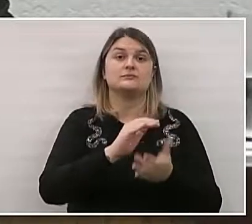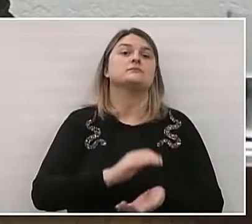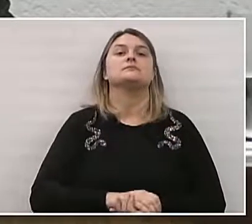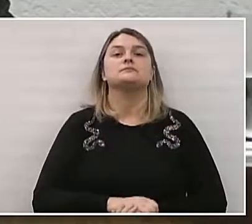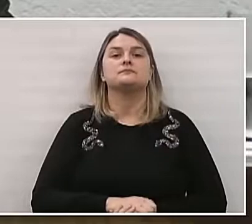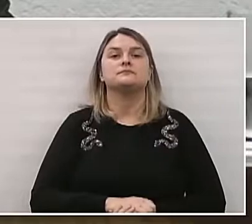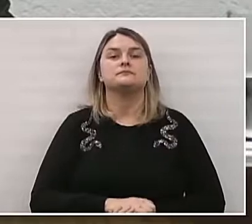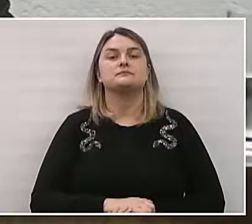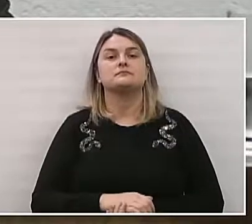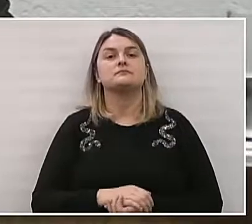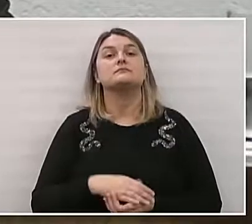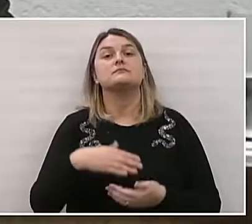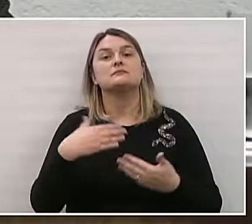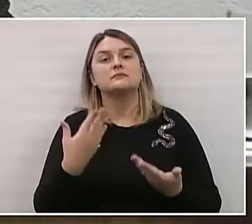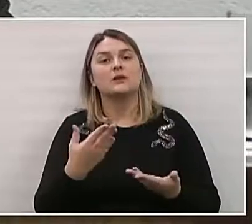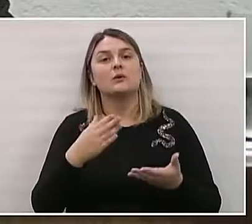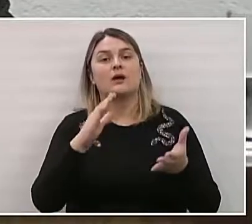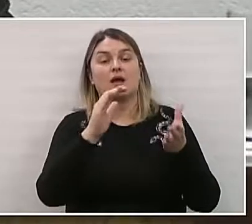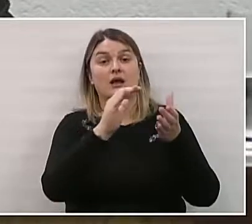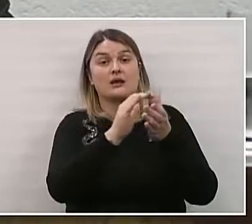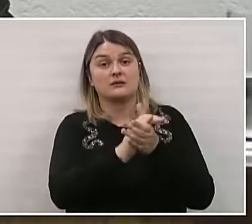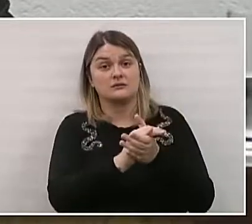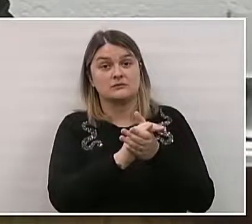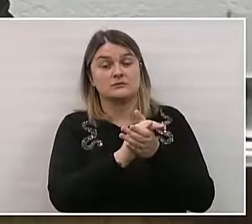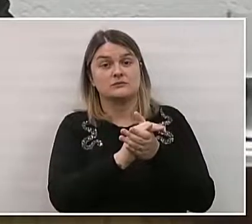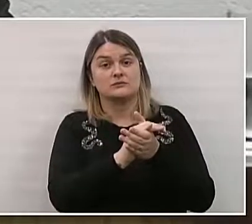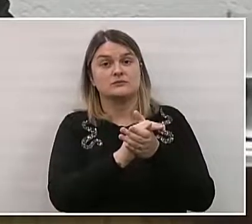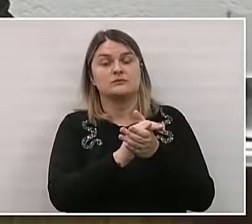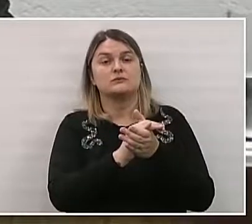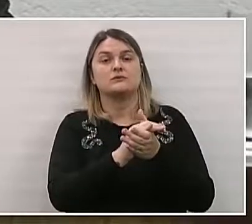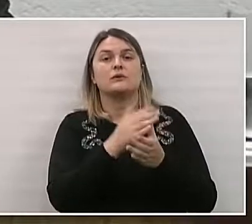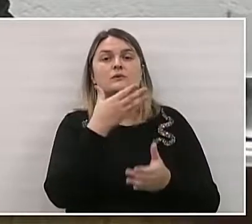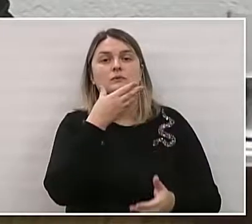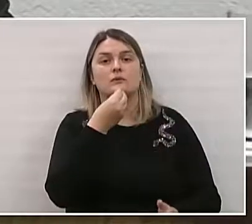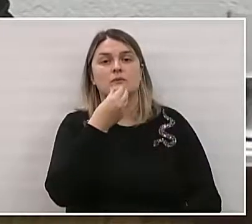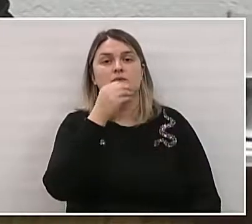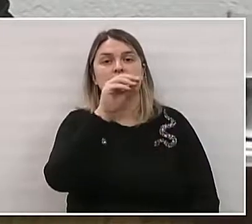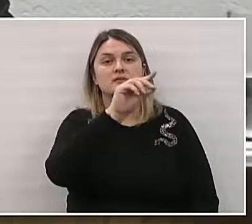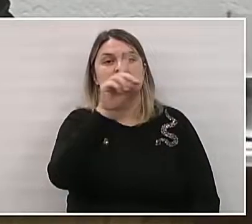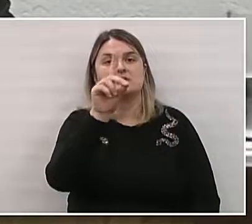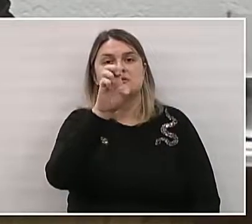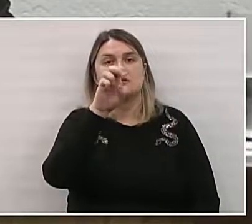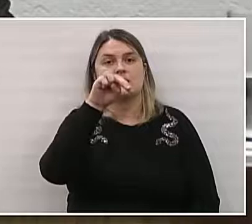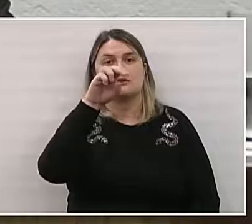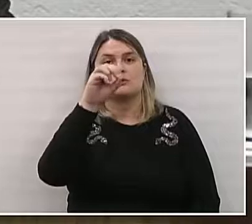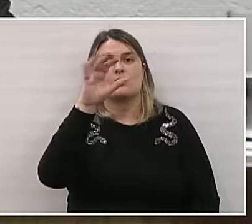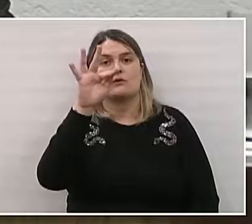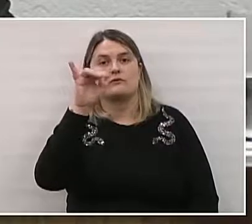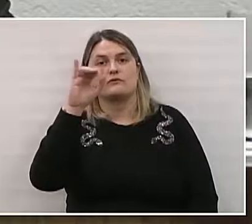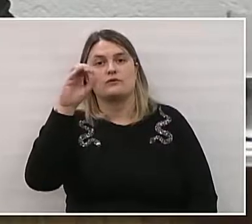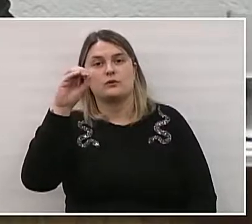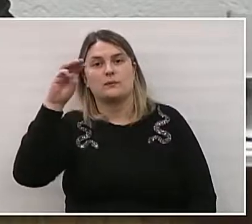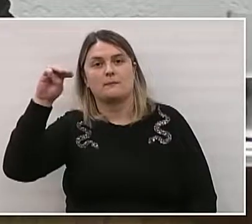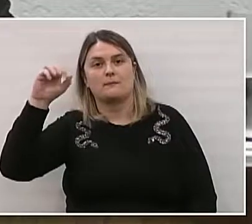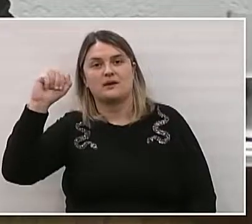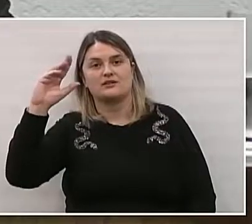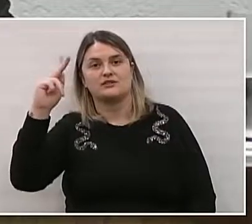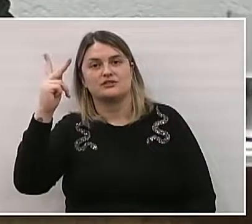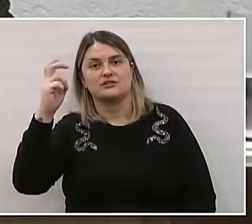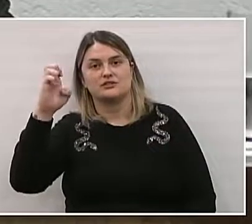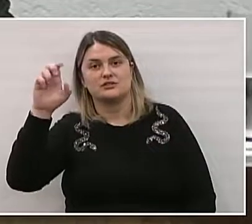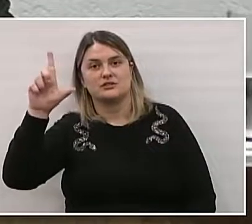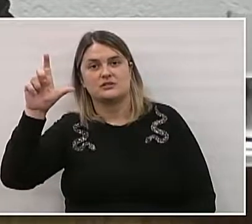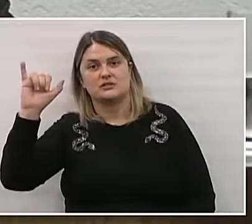Machelli, tendo por meio do sagrado casamento se unido a Zenófio Machelli, que faleceu no